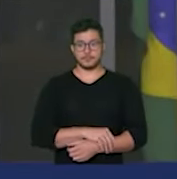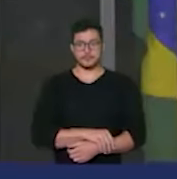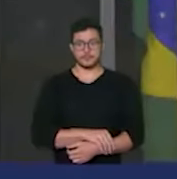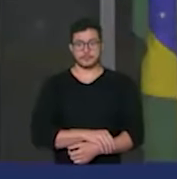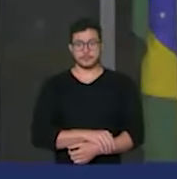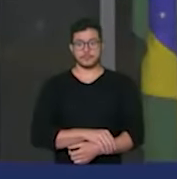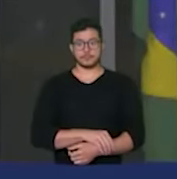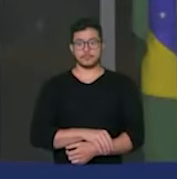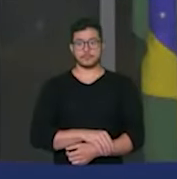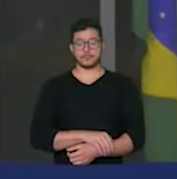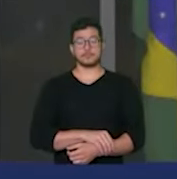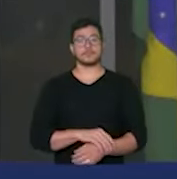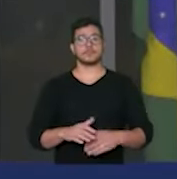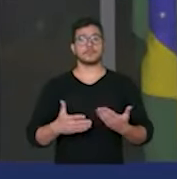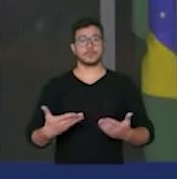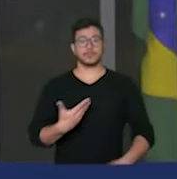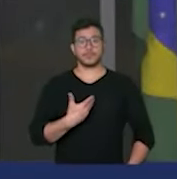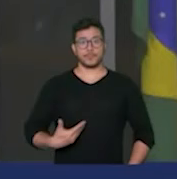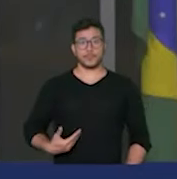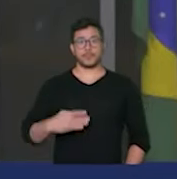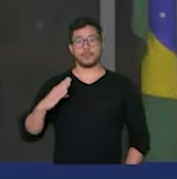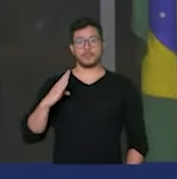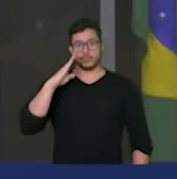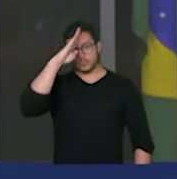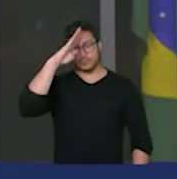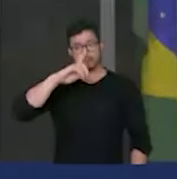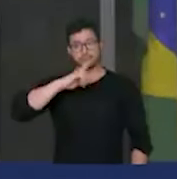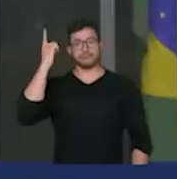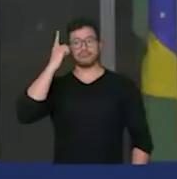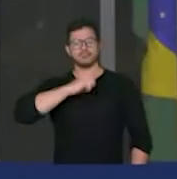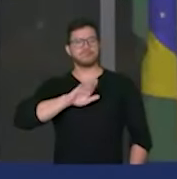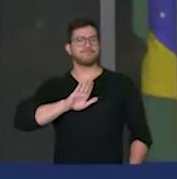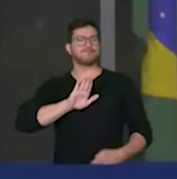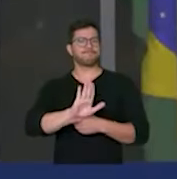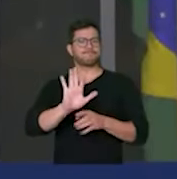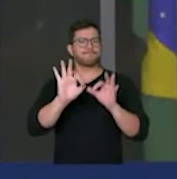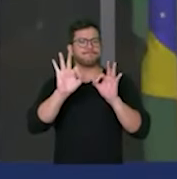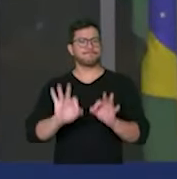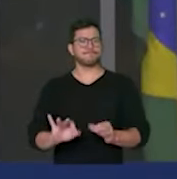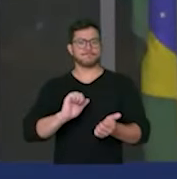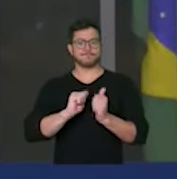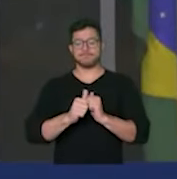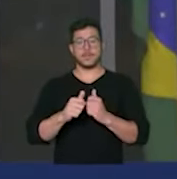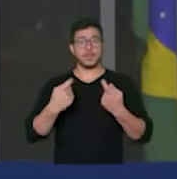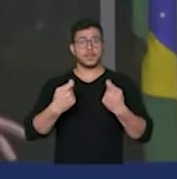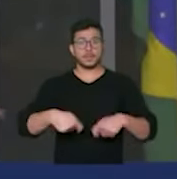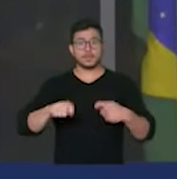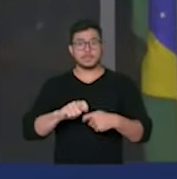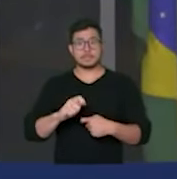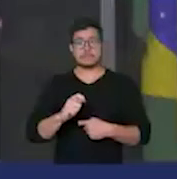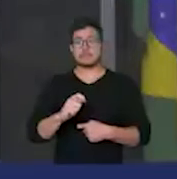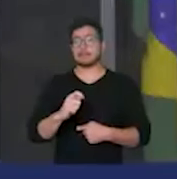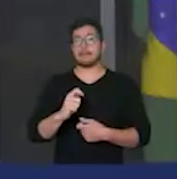do esporte. Então, o governo Bolsonaro foi extremamente assertivo. Não é você ter muito recurso. Por exemplo, eu